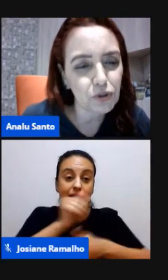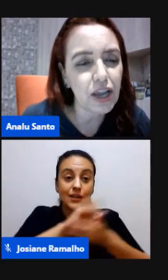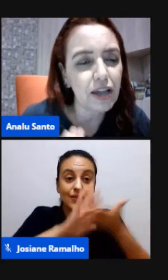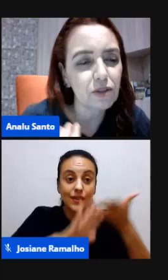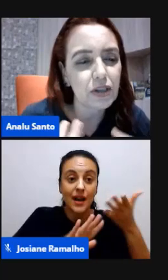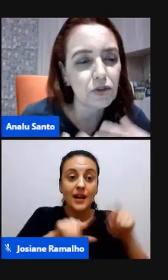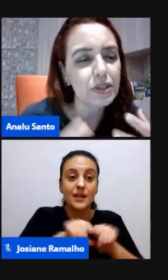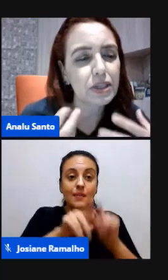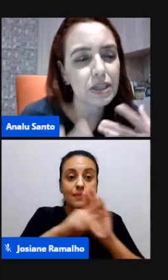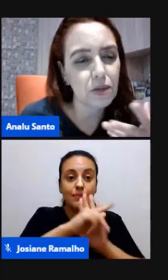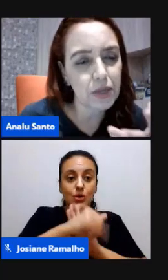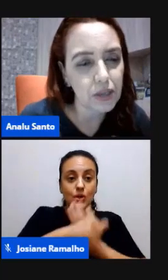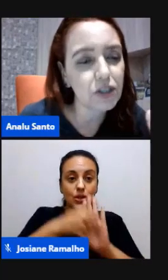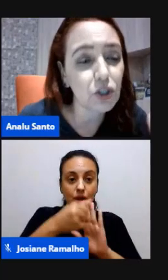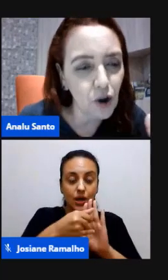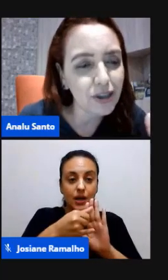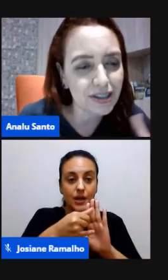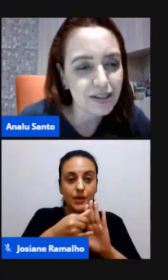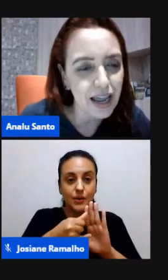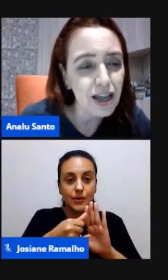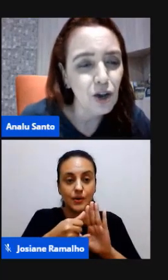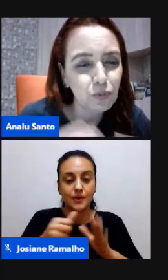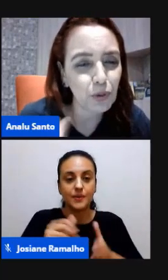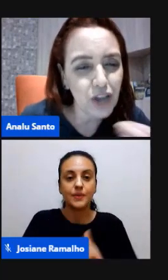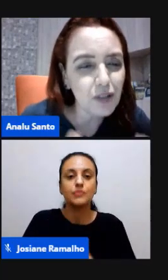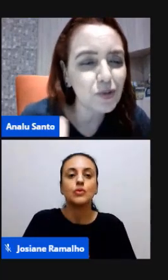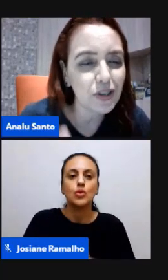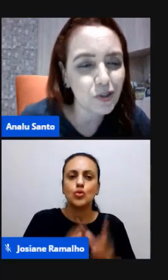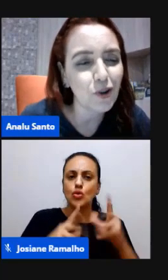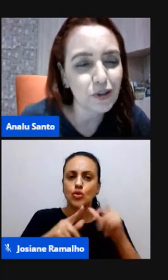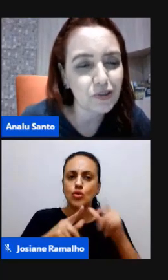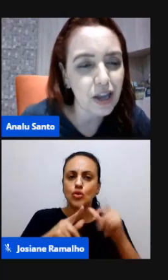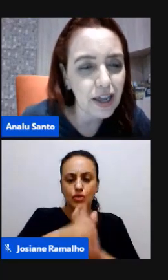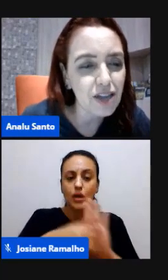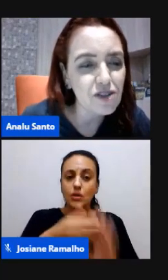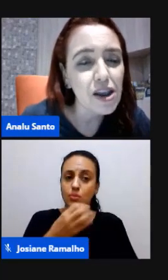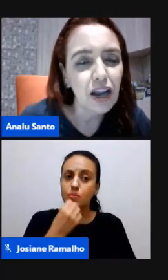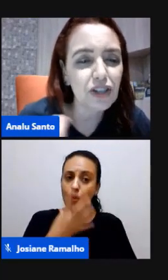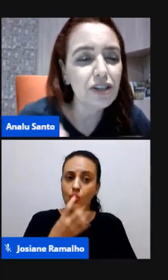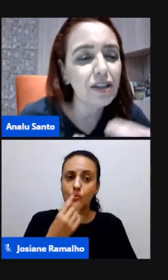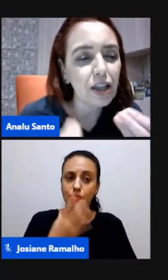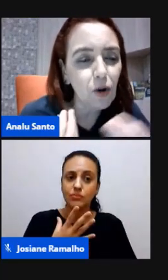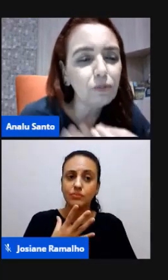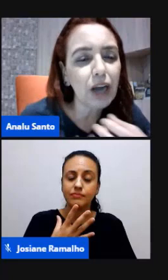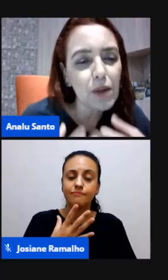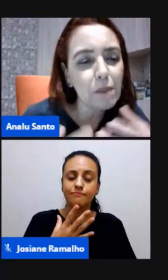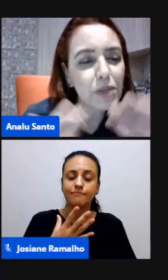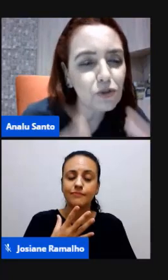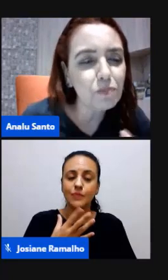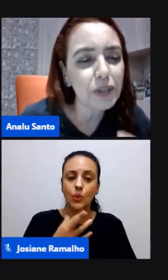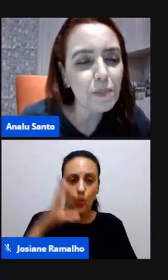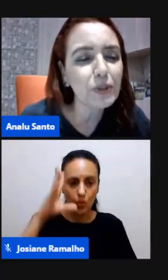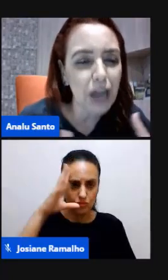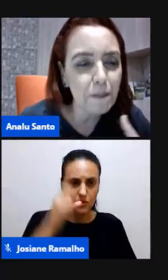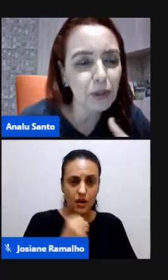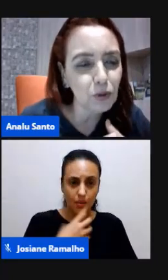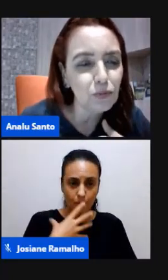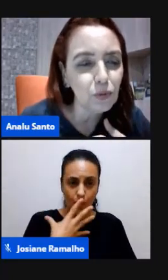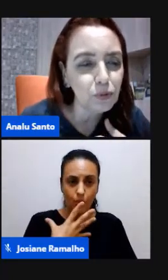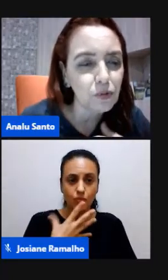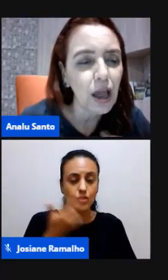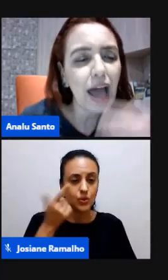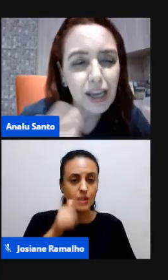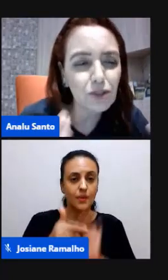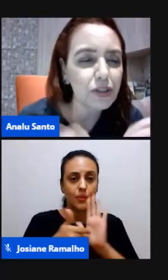atividades, os projetos, as coisas que são exitosas, né? Os projetos exitosos da rede, a gente encontrar um caminho de poder mostrar para